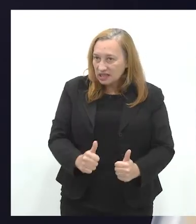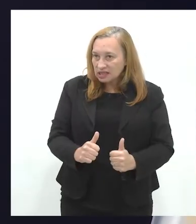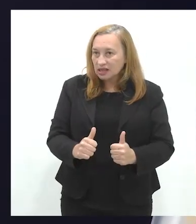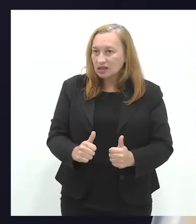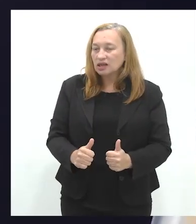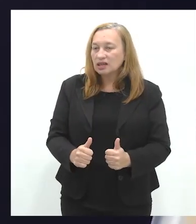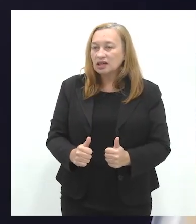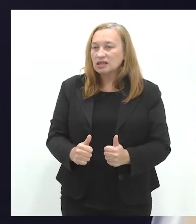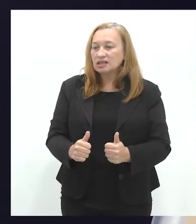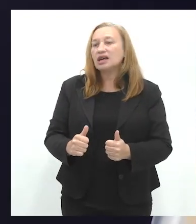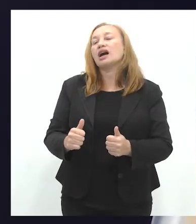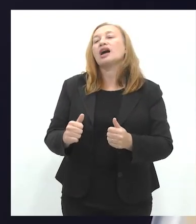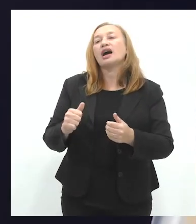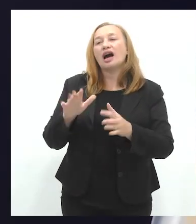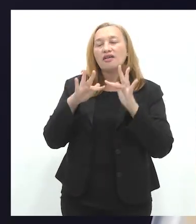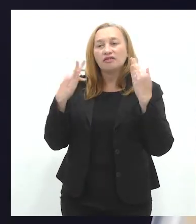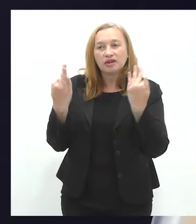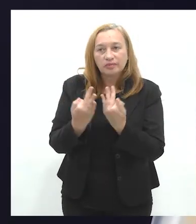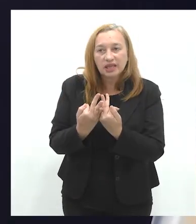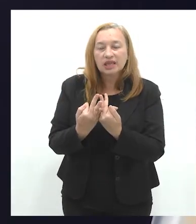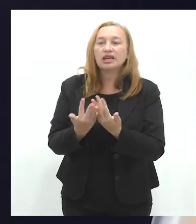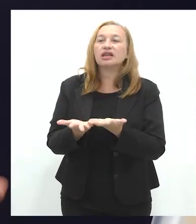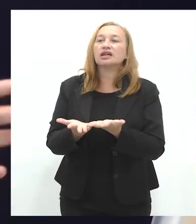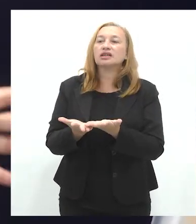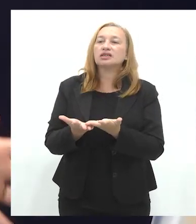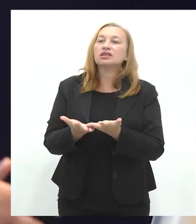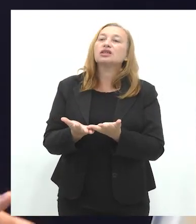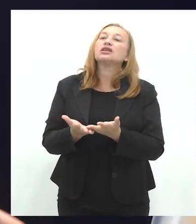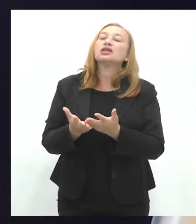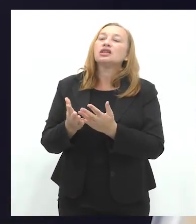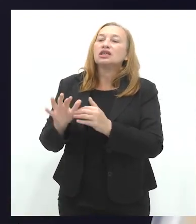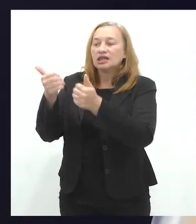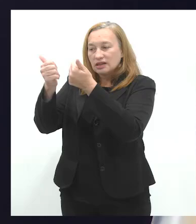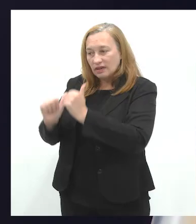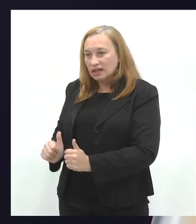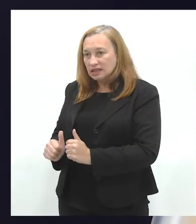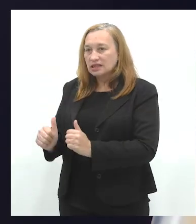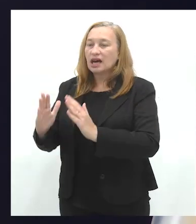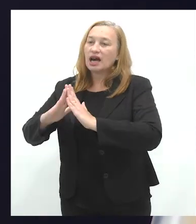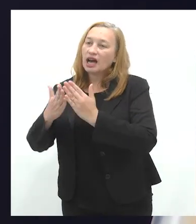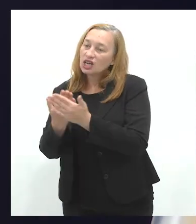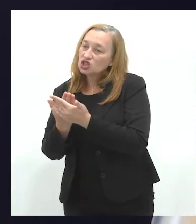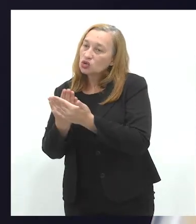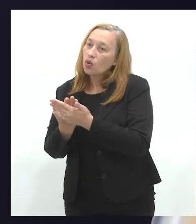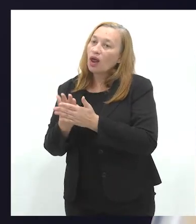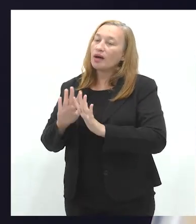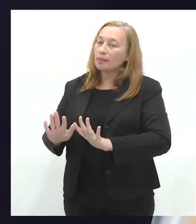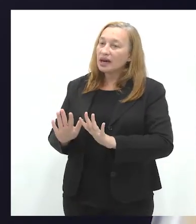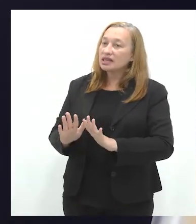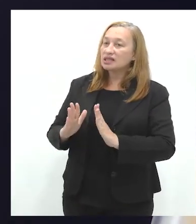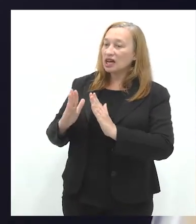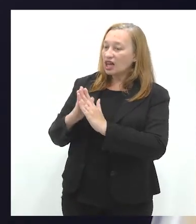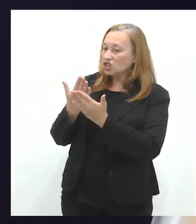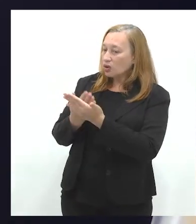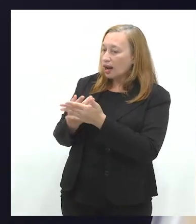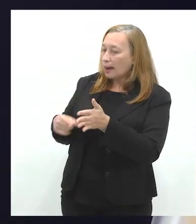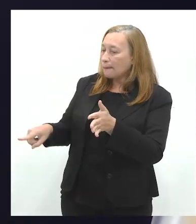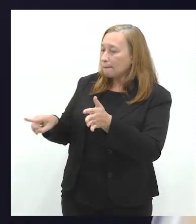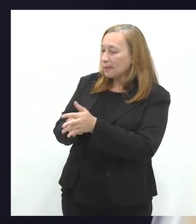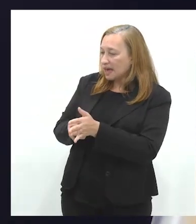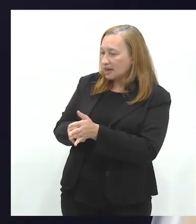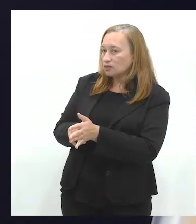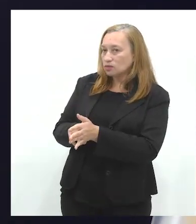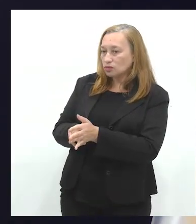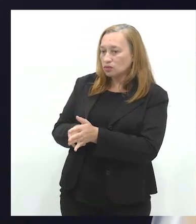solicitando uma avaliação, é analisar o contexto familiar e o contexto escolar. O escolar nós ainda